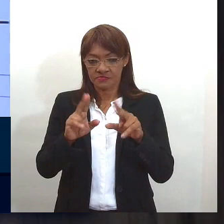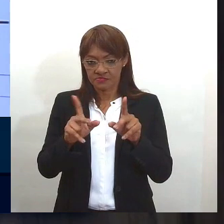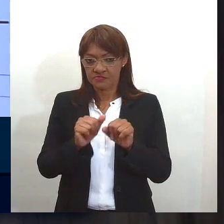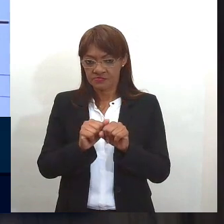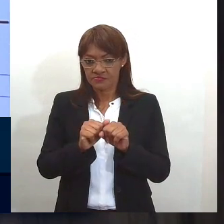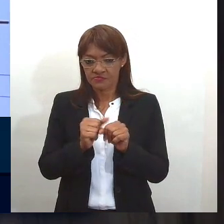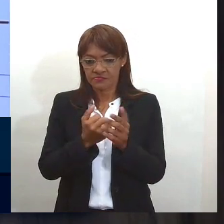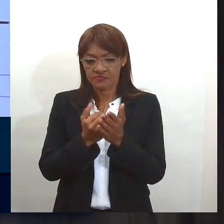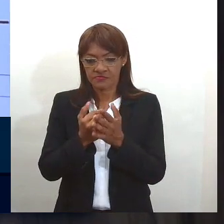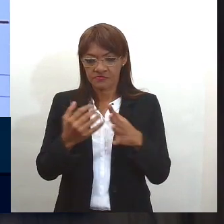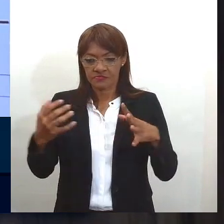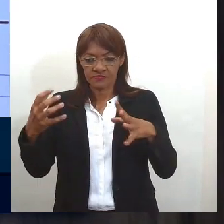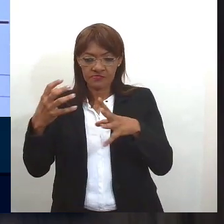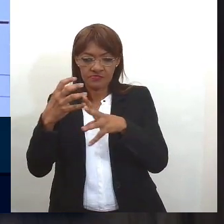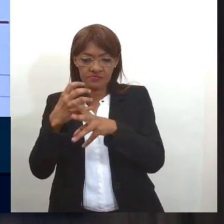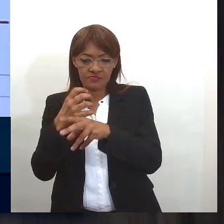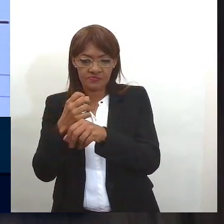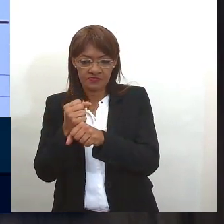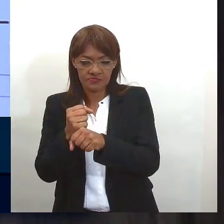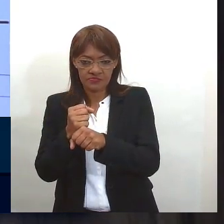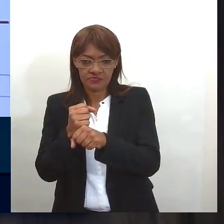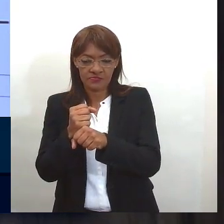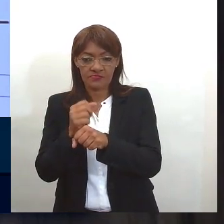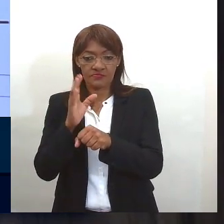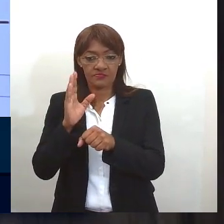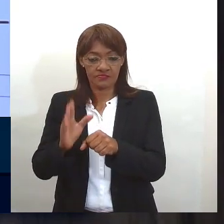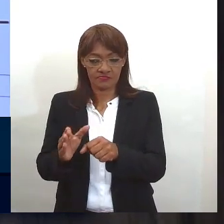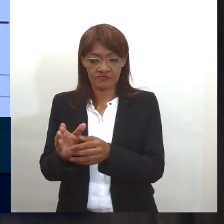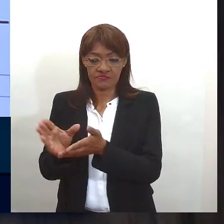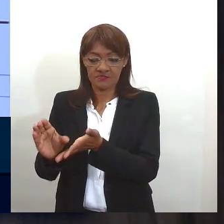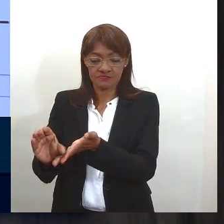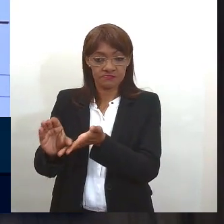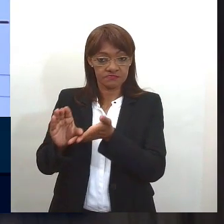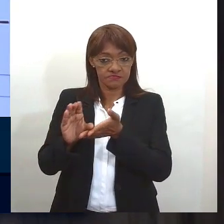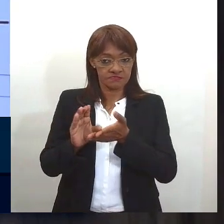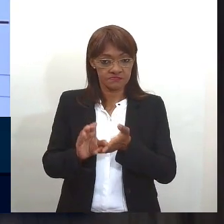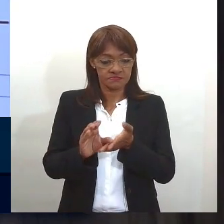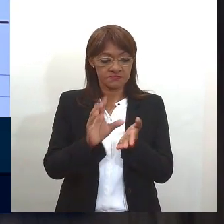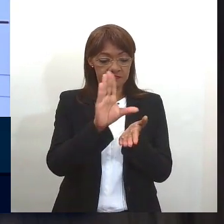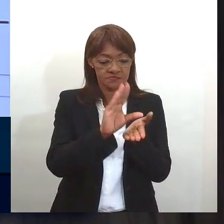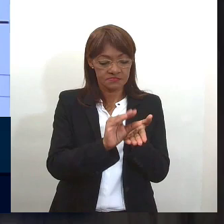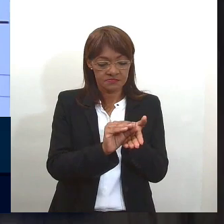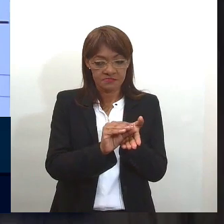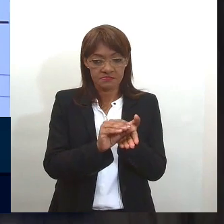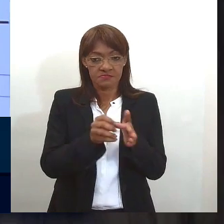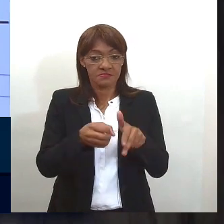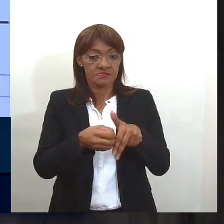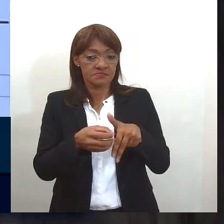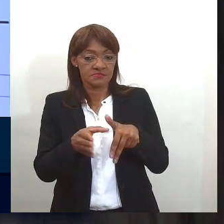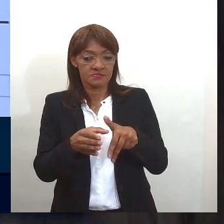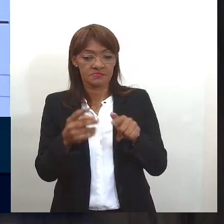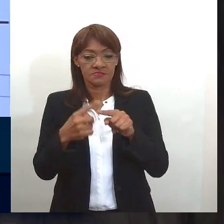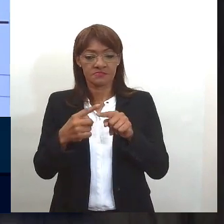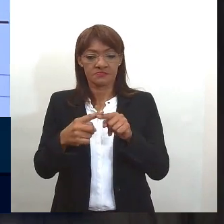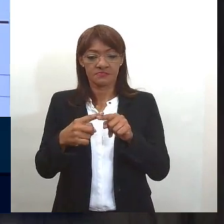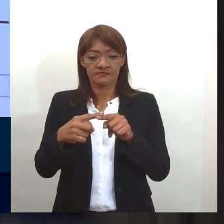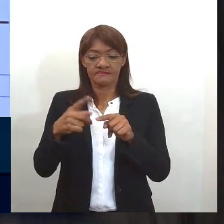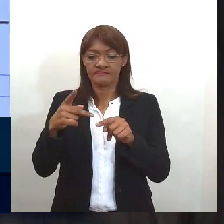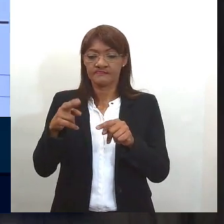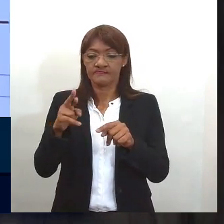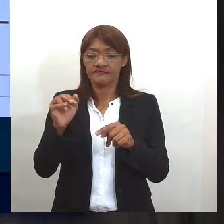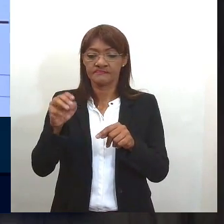de despesa. Eu achei interessante colocar o resultado orçamentário, porque o primário tem algumas especificidades. A gente pode ver que teve um